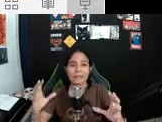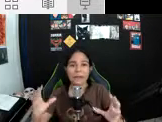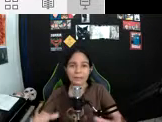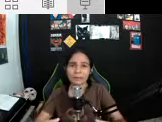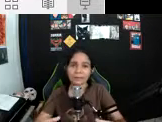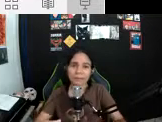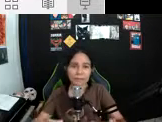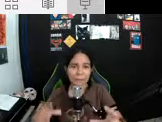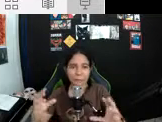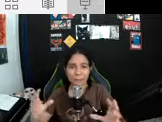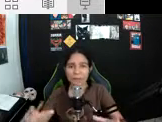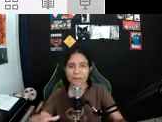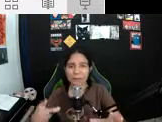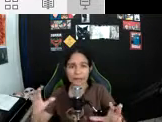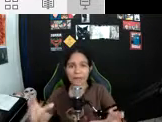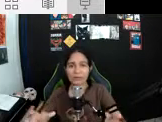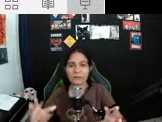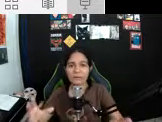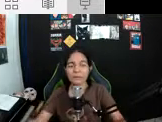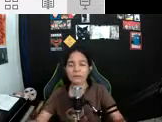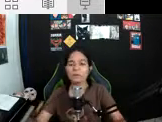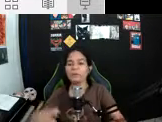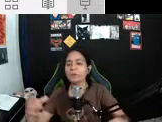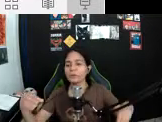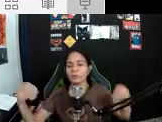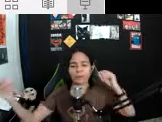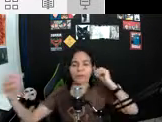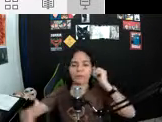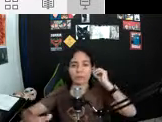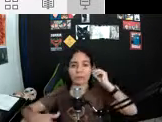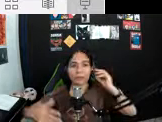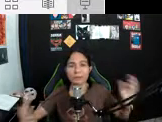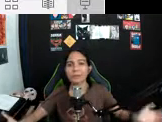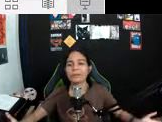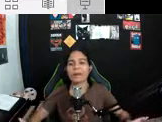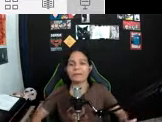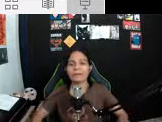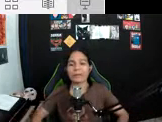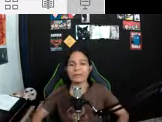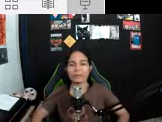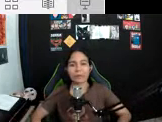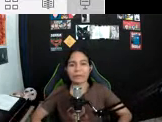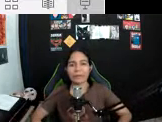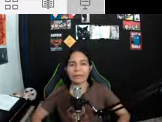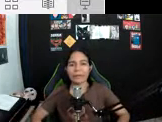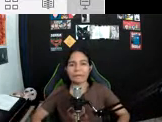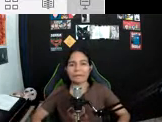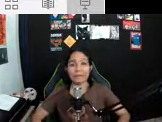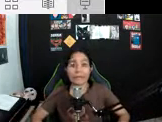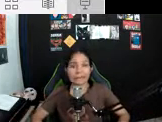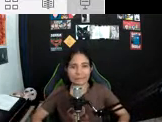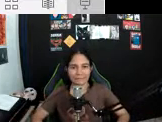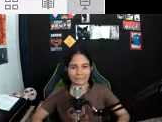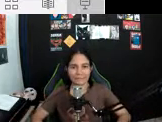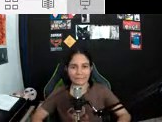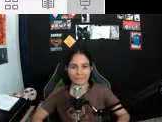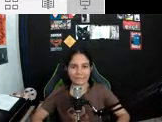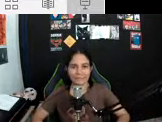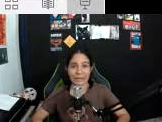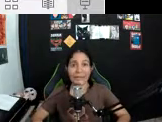às vezes você acha que você está preparada para reagir, fazer tudo, e quando vem o assaltante, você trava. Você não faz nada. E